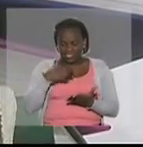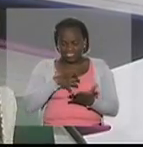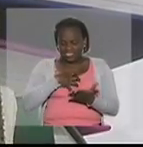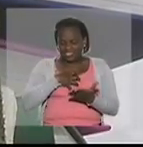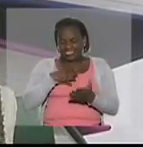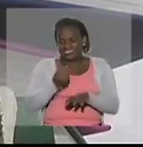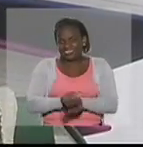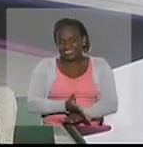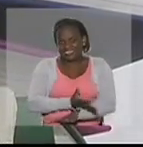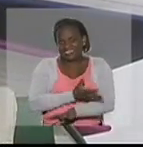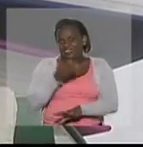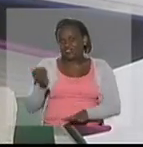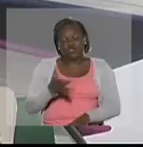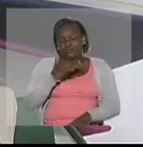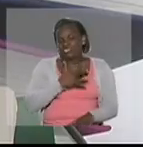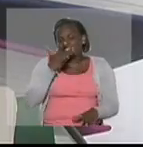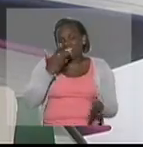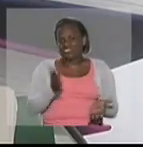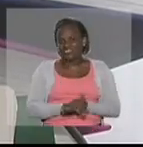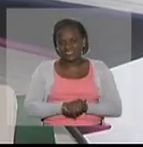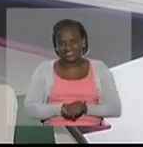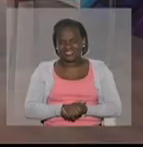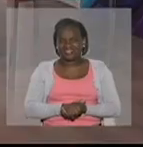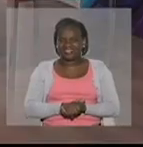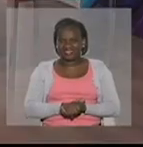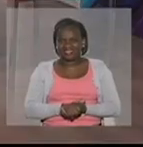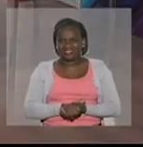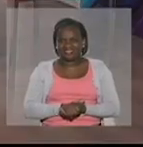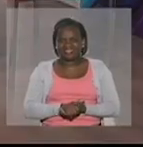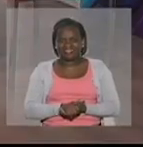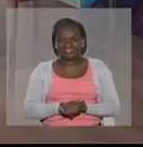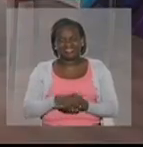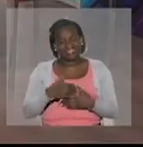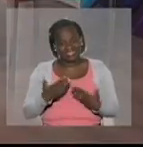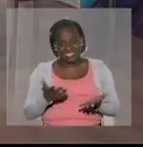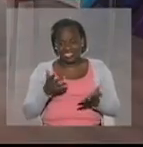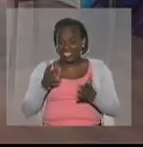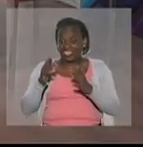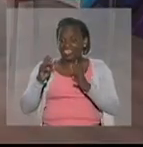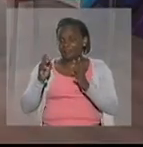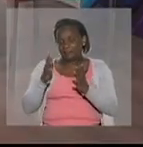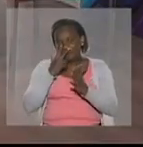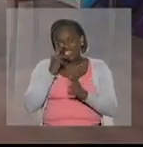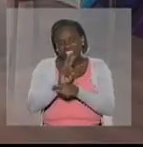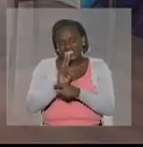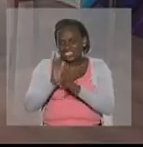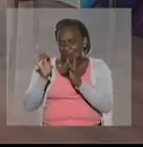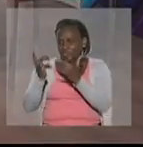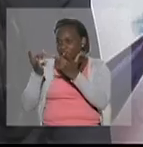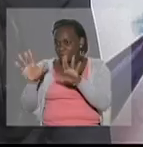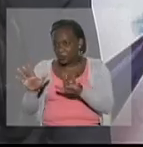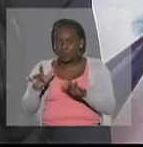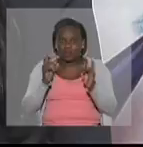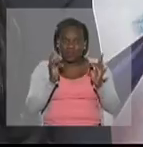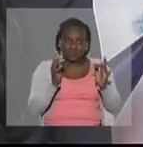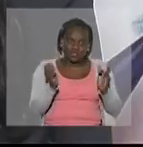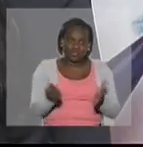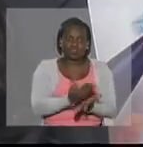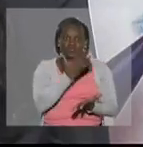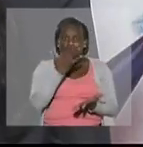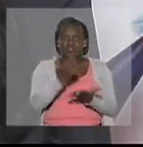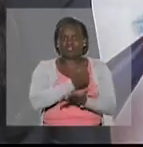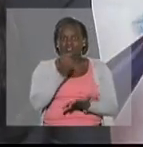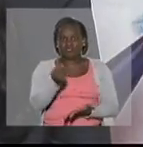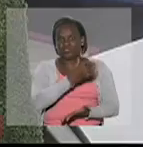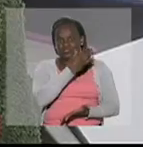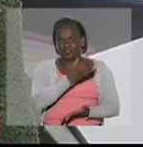uau começou uma nova paixão nada mal era o fim de um relacionamento e início de outro né